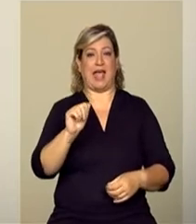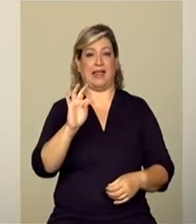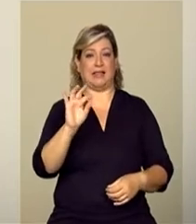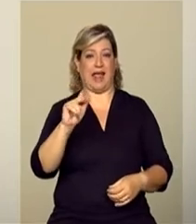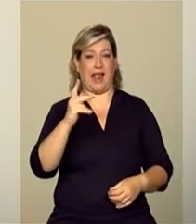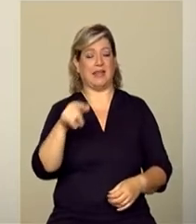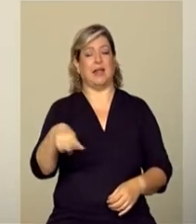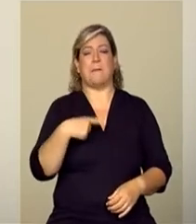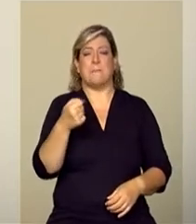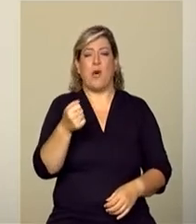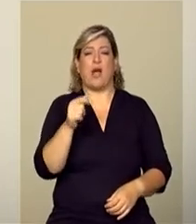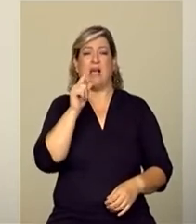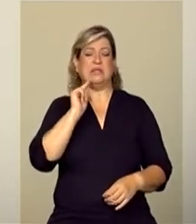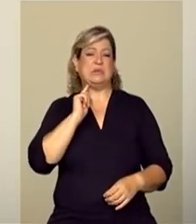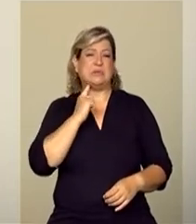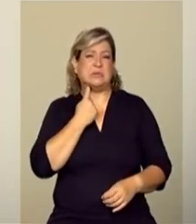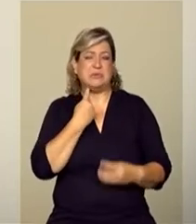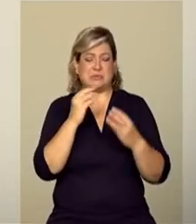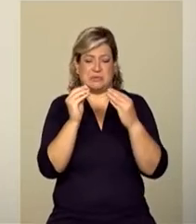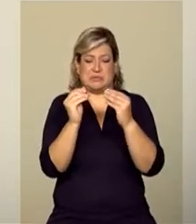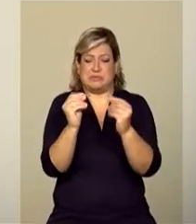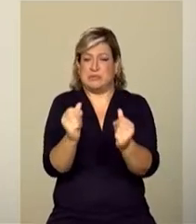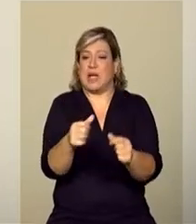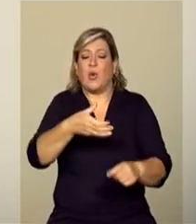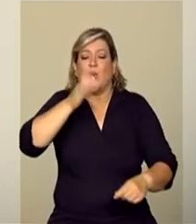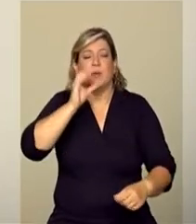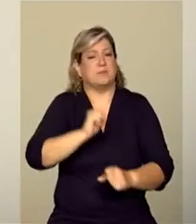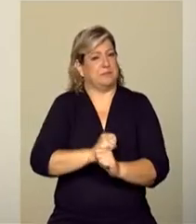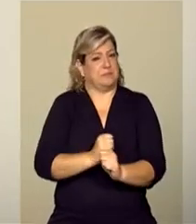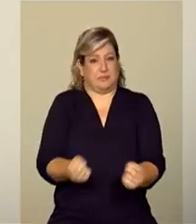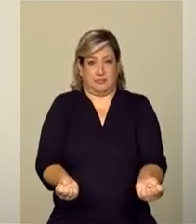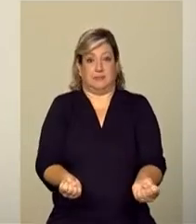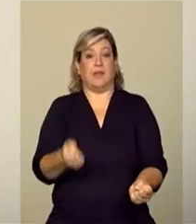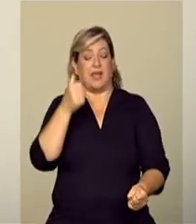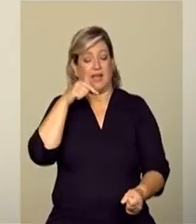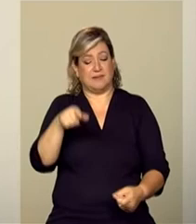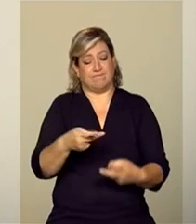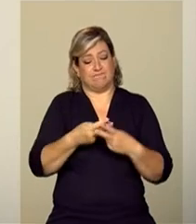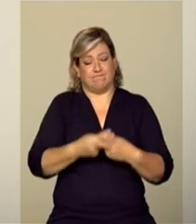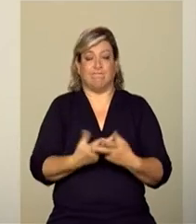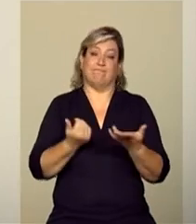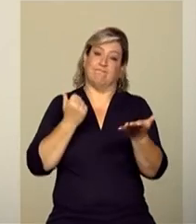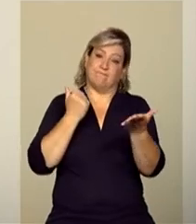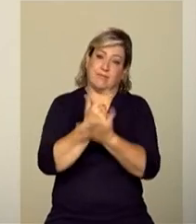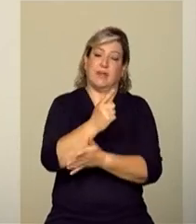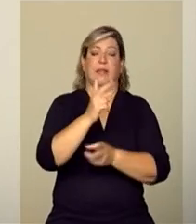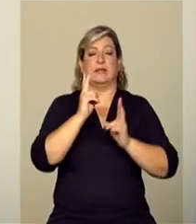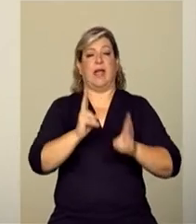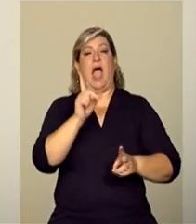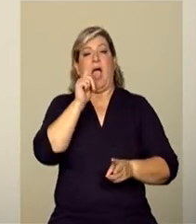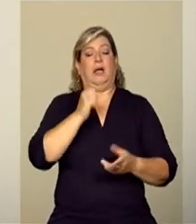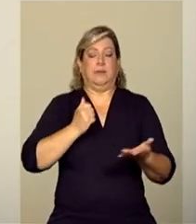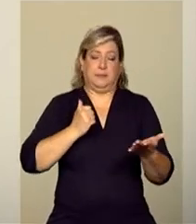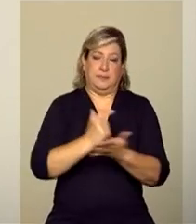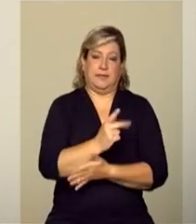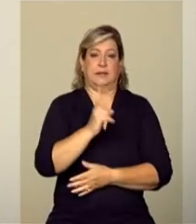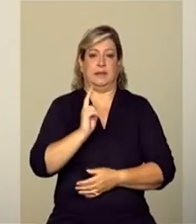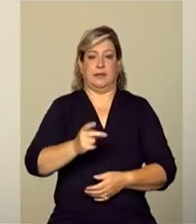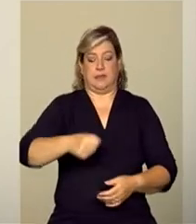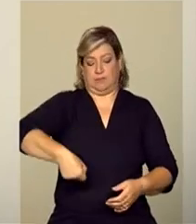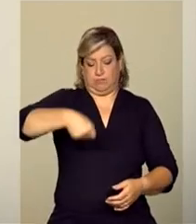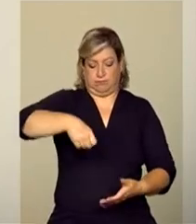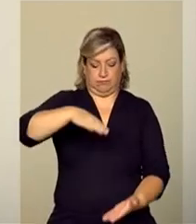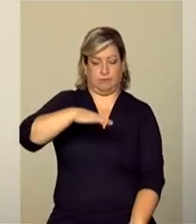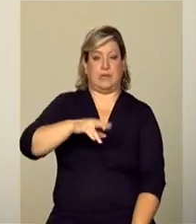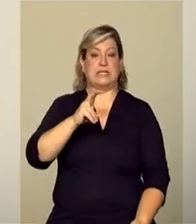pouca era barrenta impossível de beber e a Dona Regina era obrigada a comprar toda semana pelo menos um balde